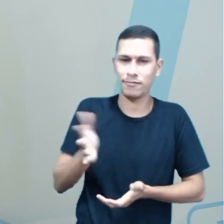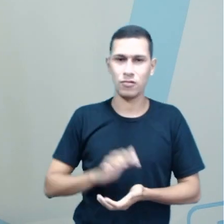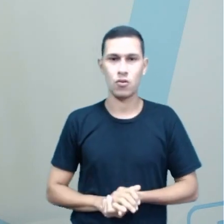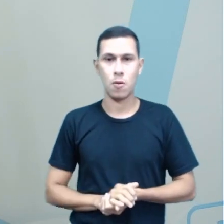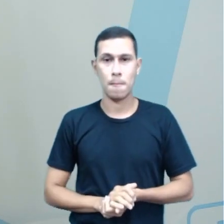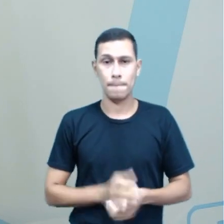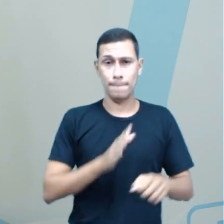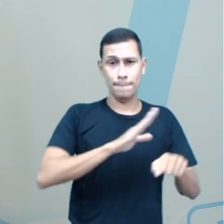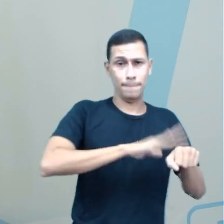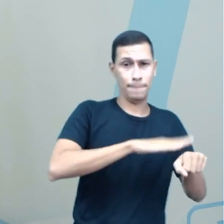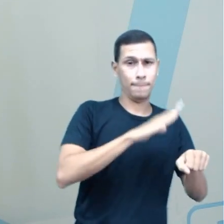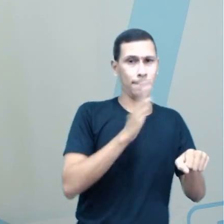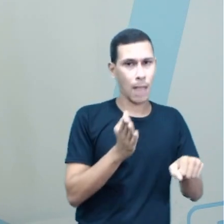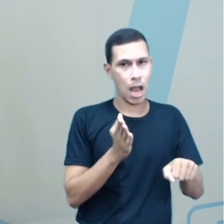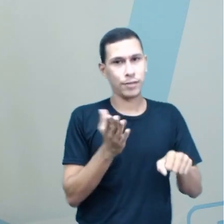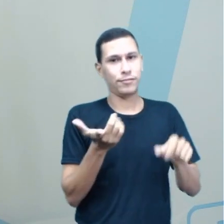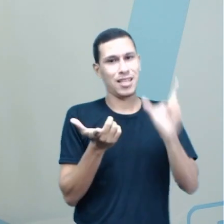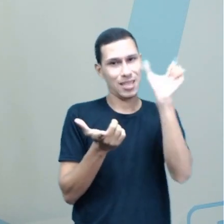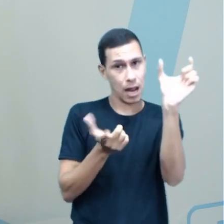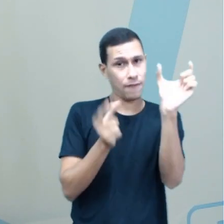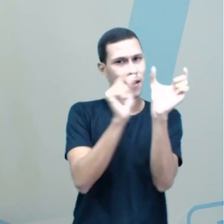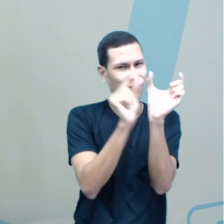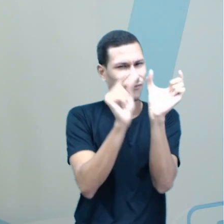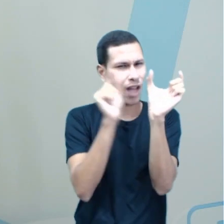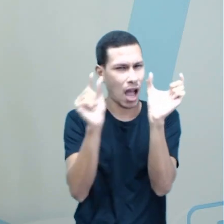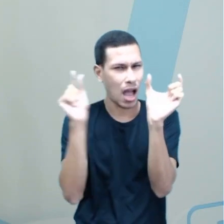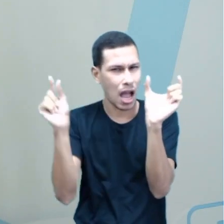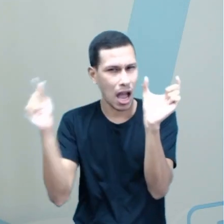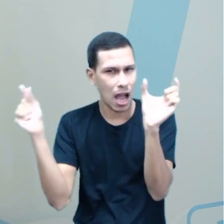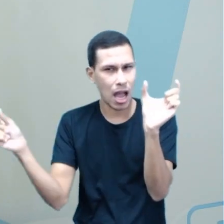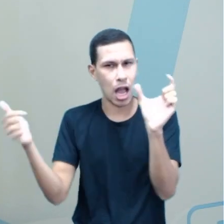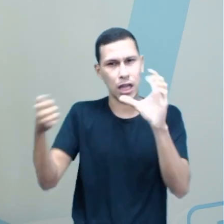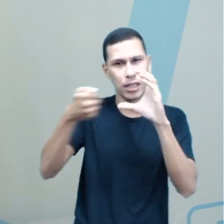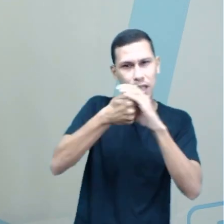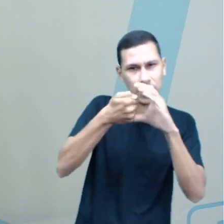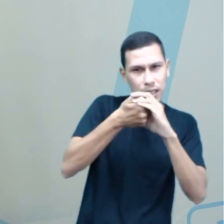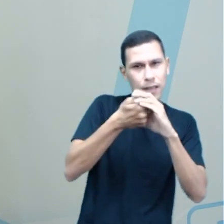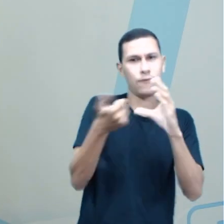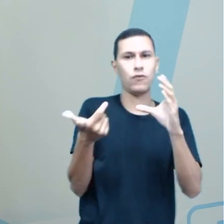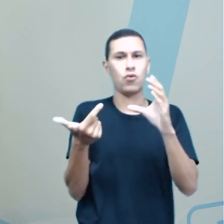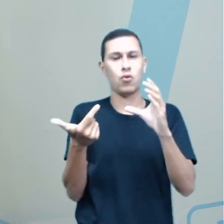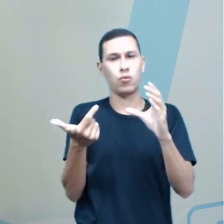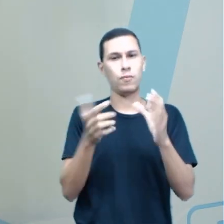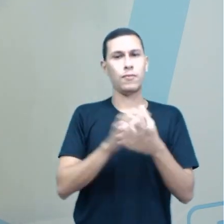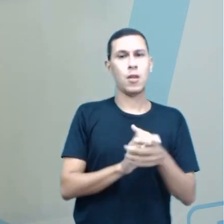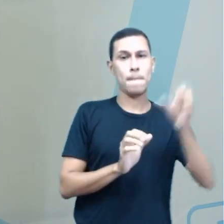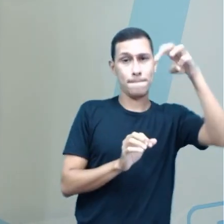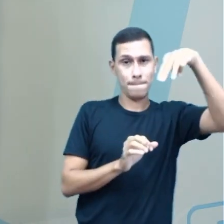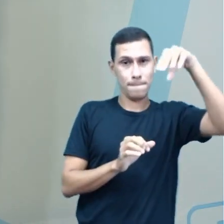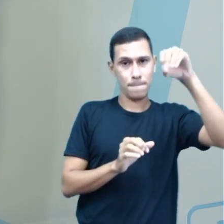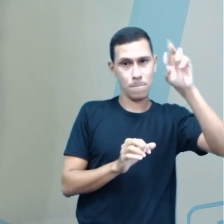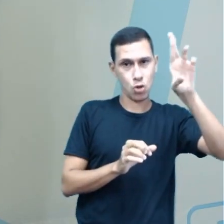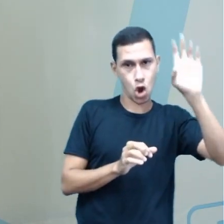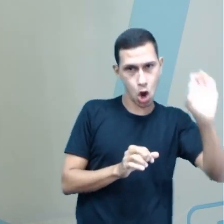mais de uma sílaba, o adjetivo, colocamos more antes e than depois.